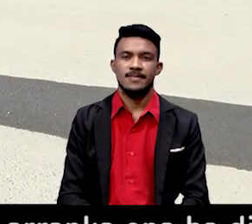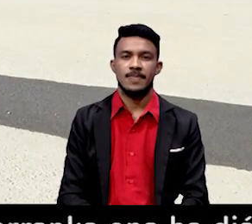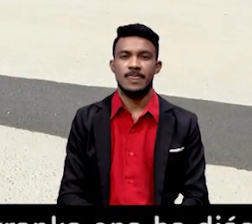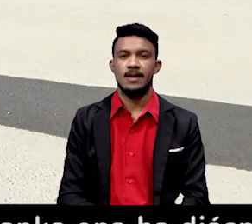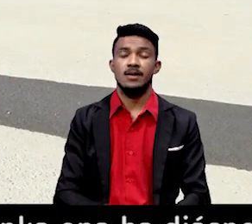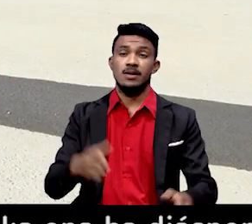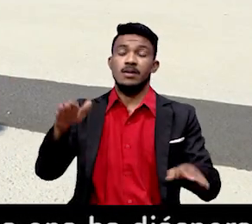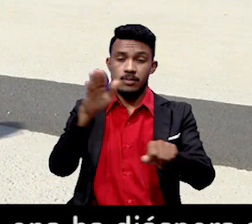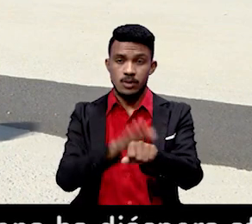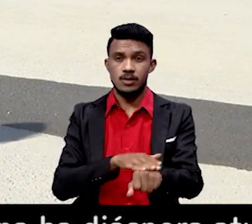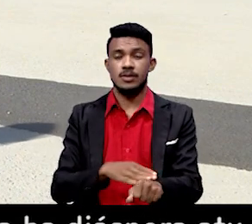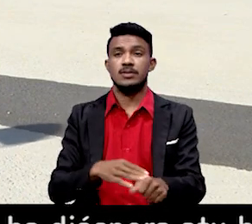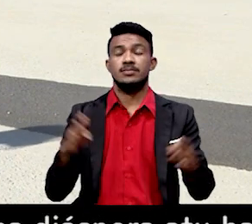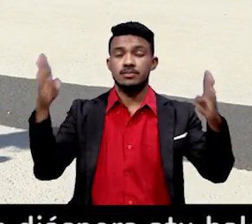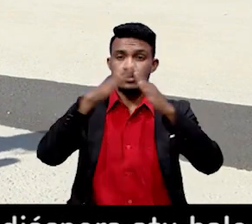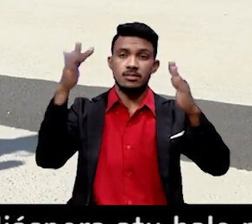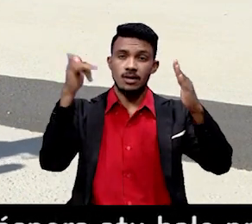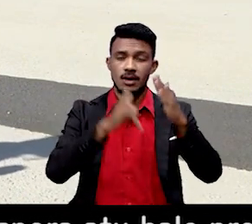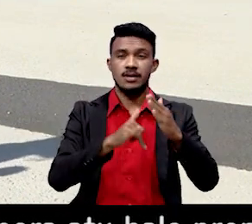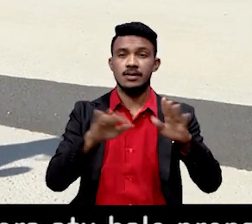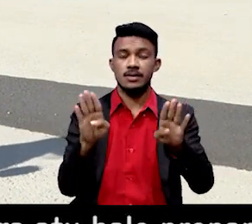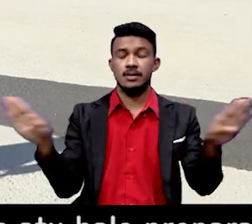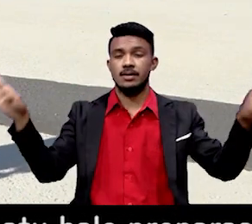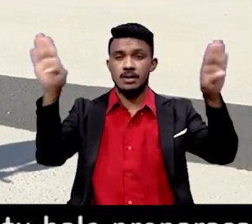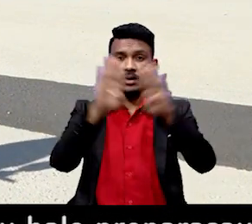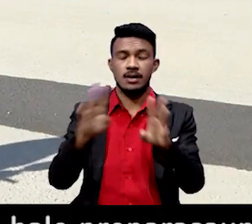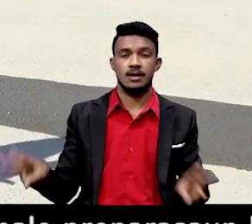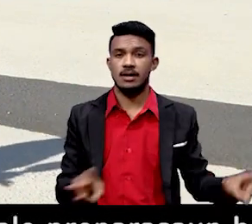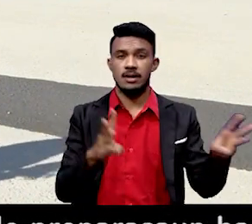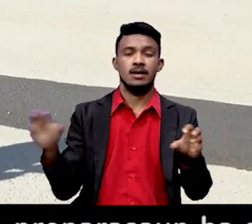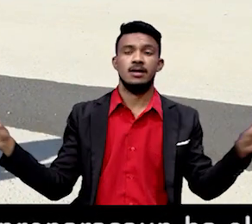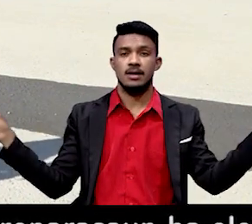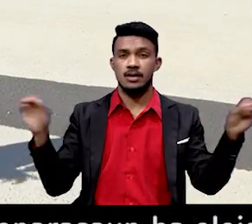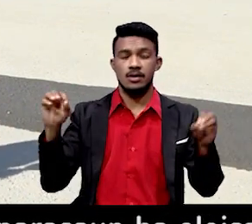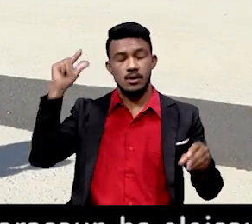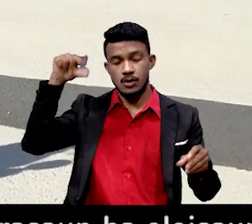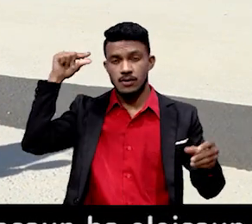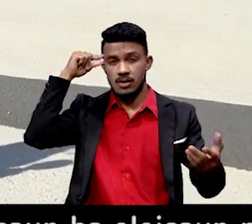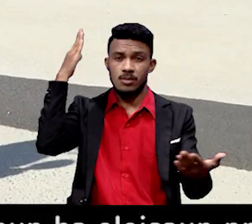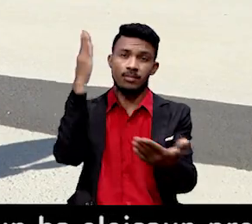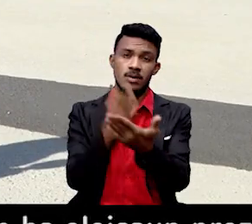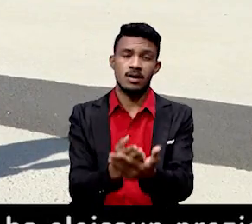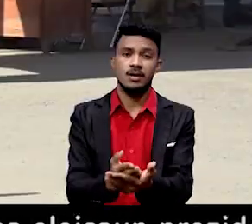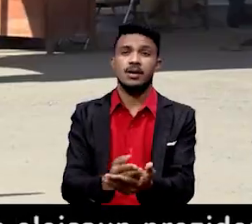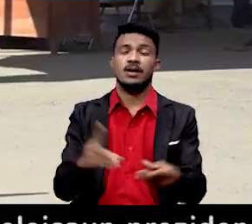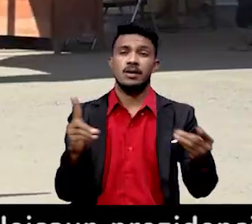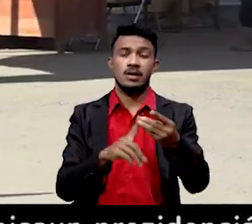Confinamento obrigatório no domiciliar Carixele Iona. Cerca sanitária, governo Raparona e Loro Gira e